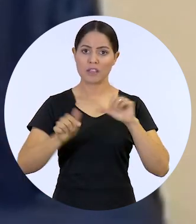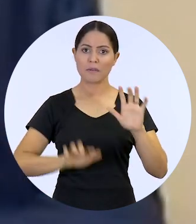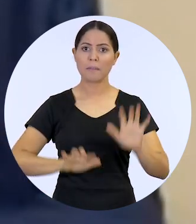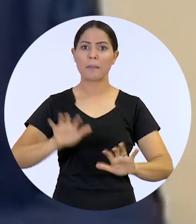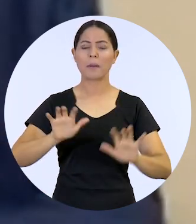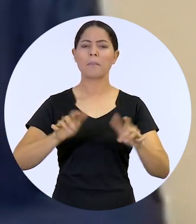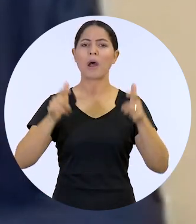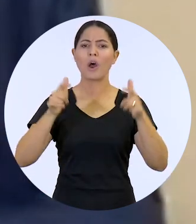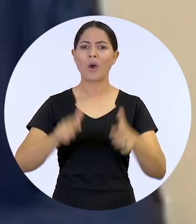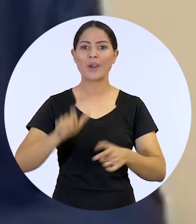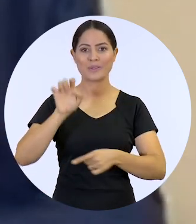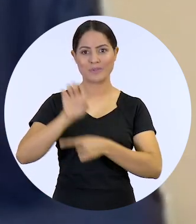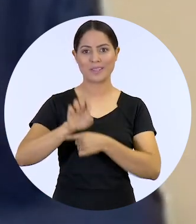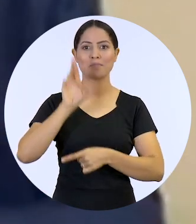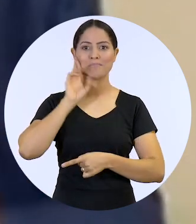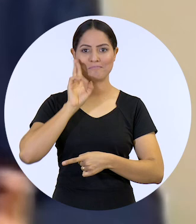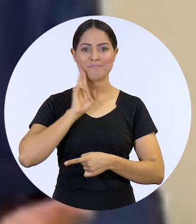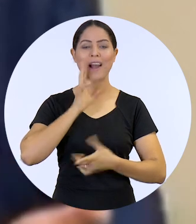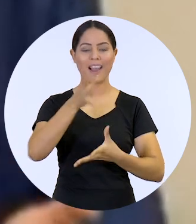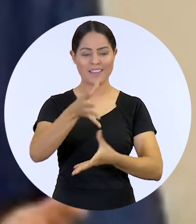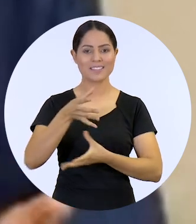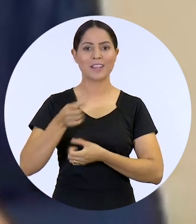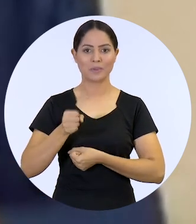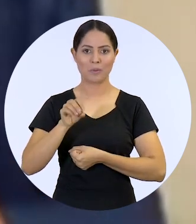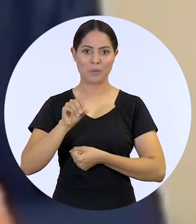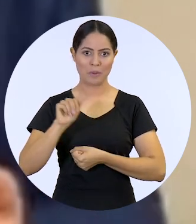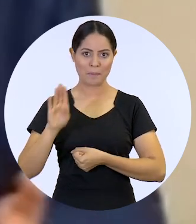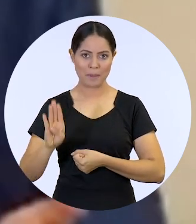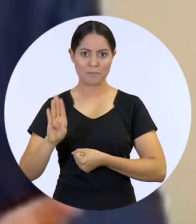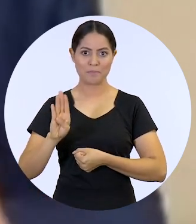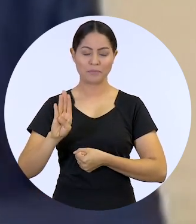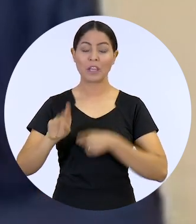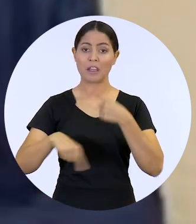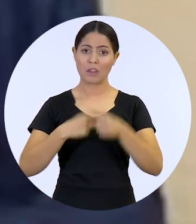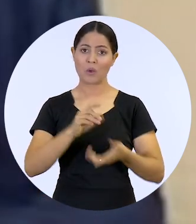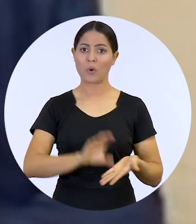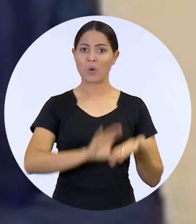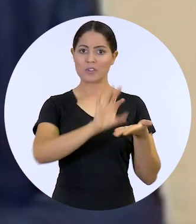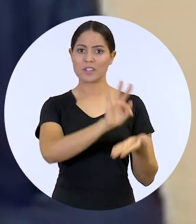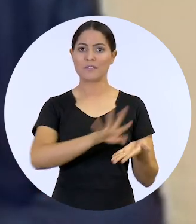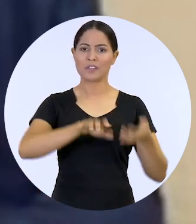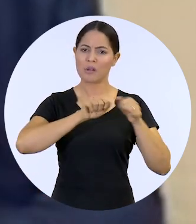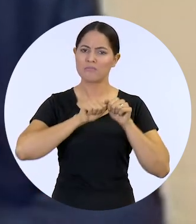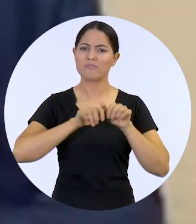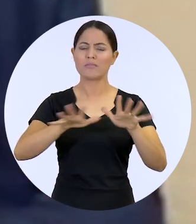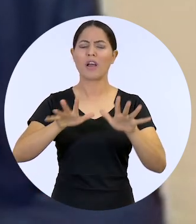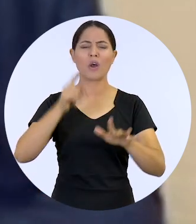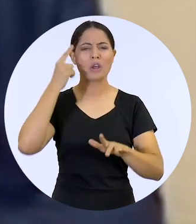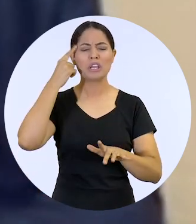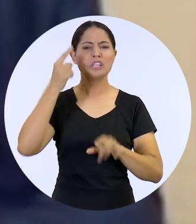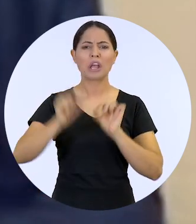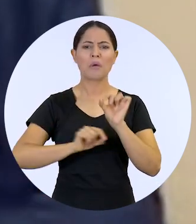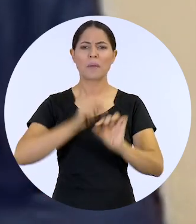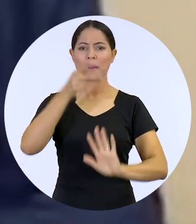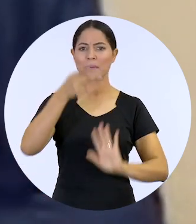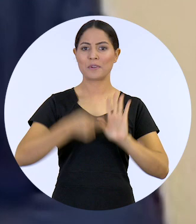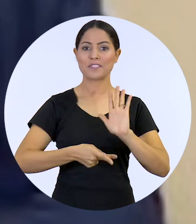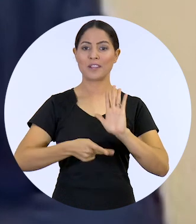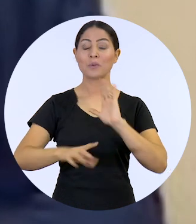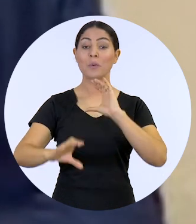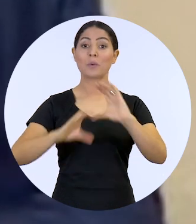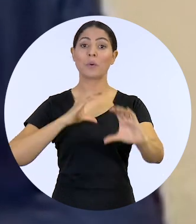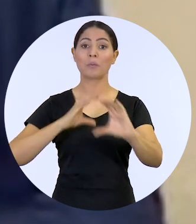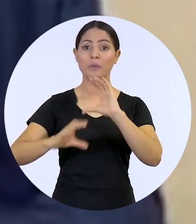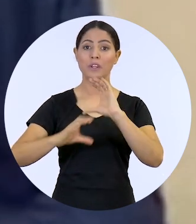pela seccional de Rondônia e nós levamos isso também ao Conselho Federal. A ideia do projeto é